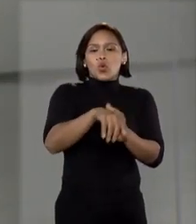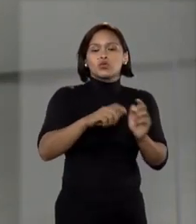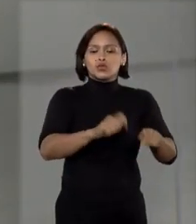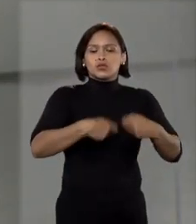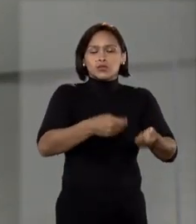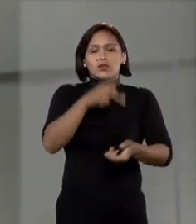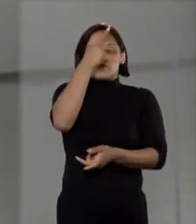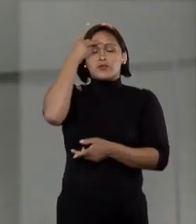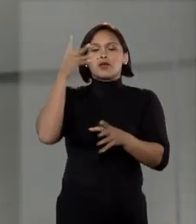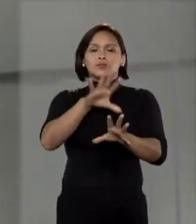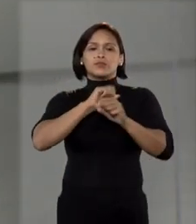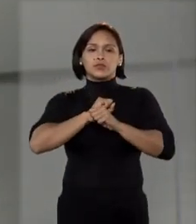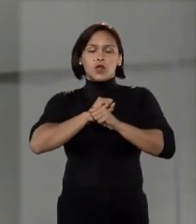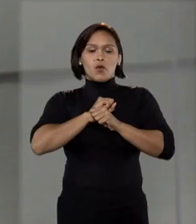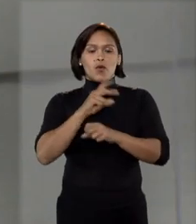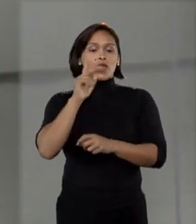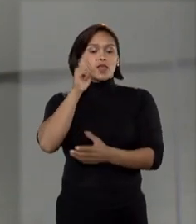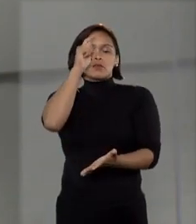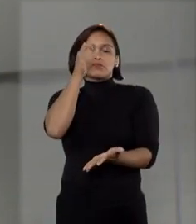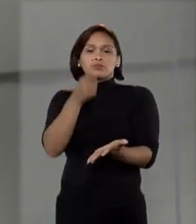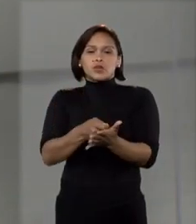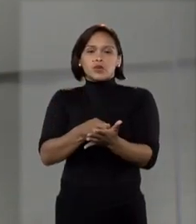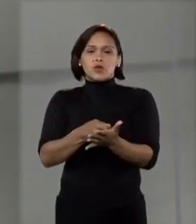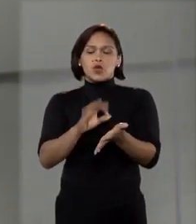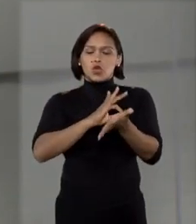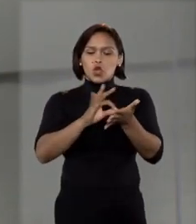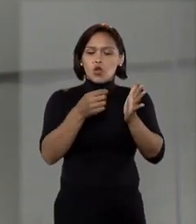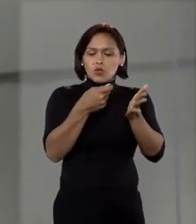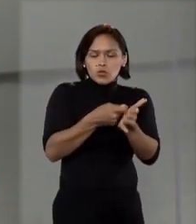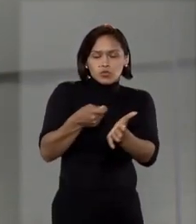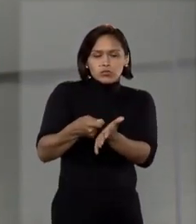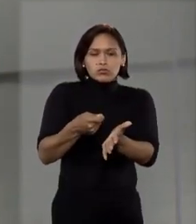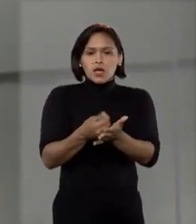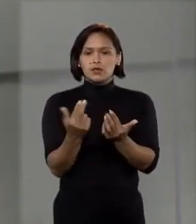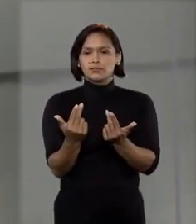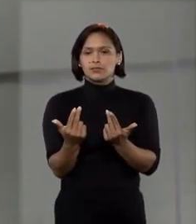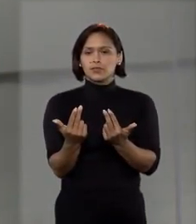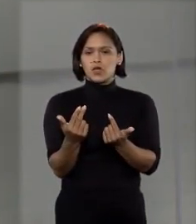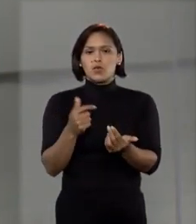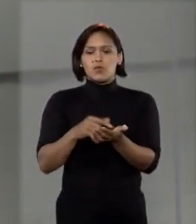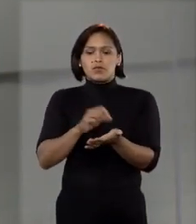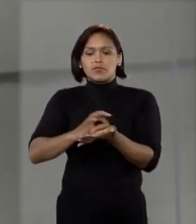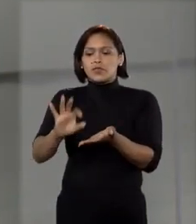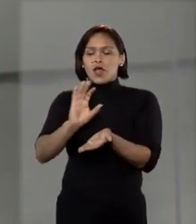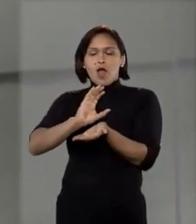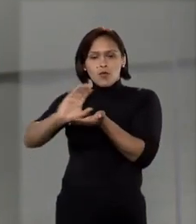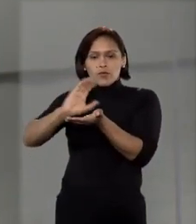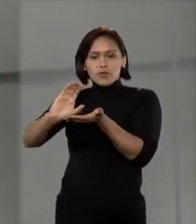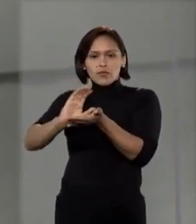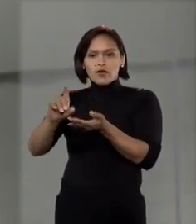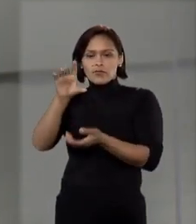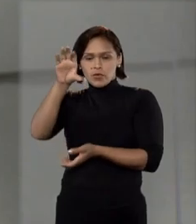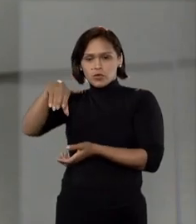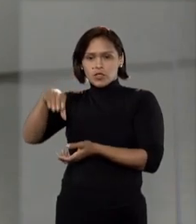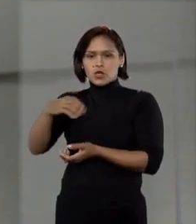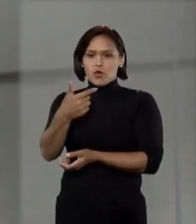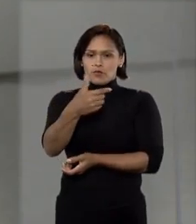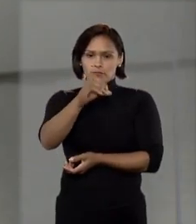Defesa do Consumidor, determinou a resolução do contrato de compra e venda de imóvel com a retenção em favor do credor